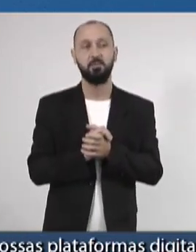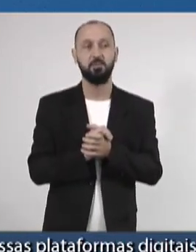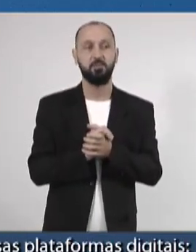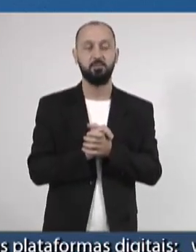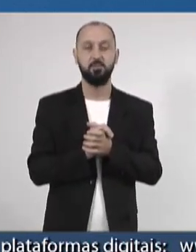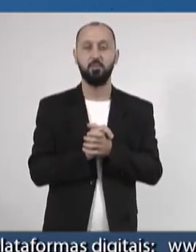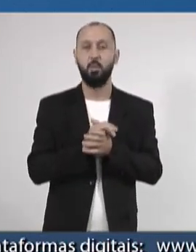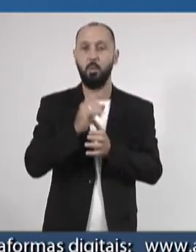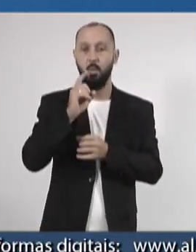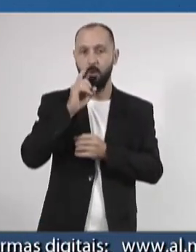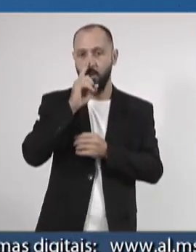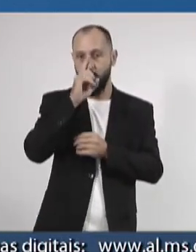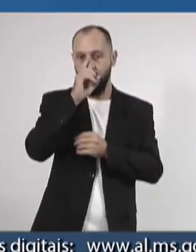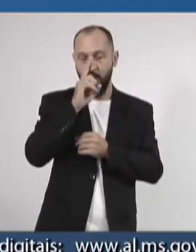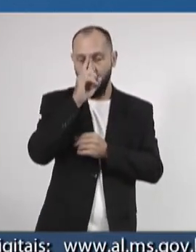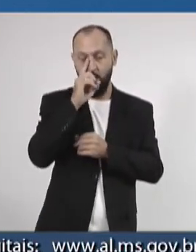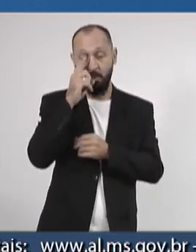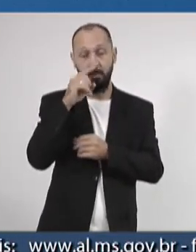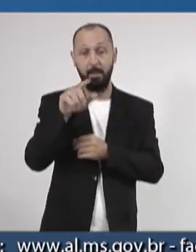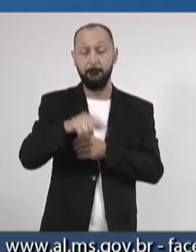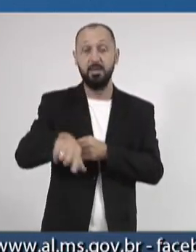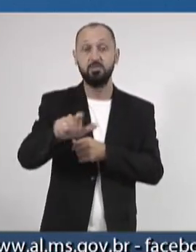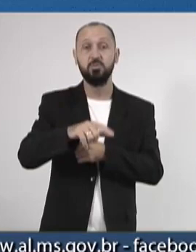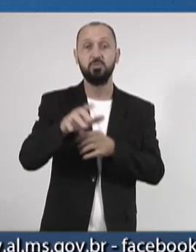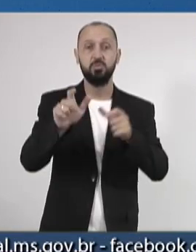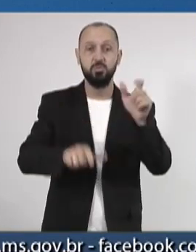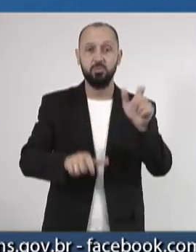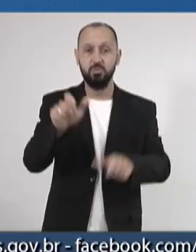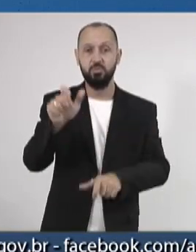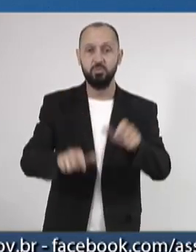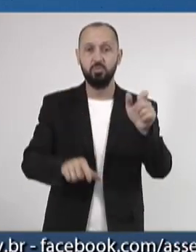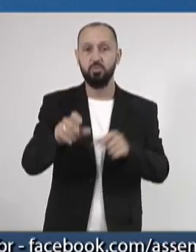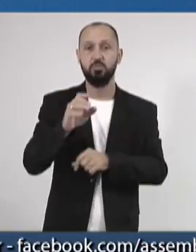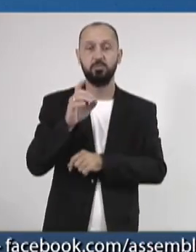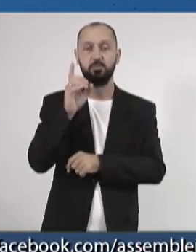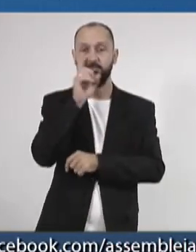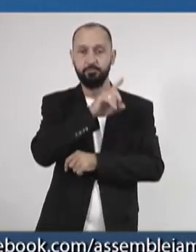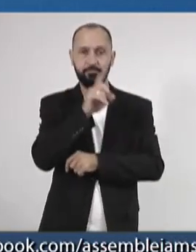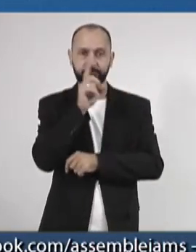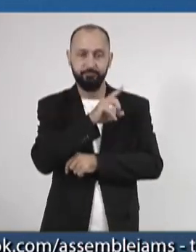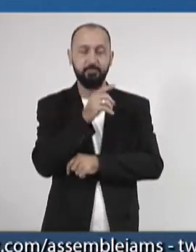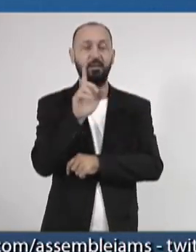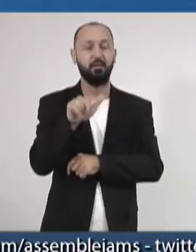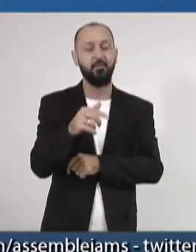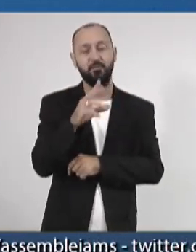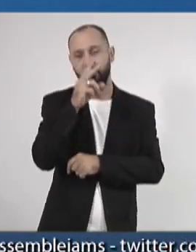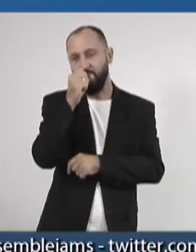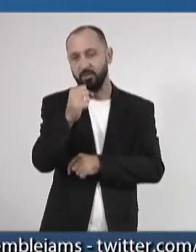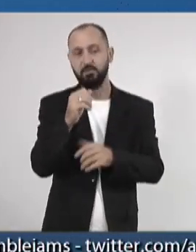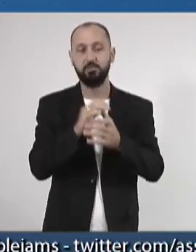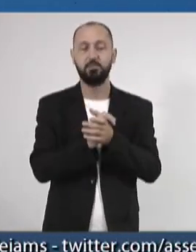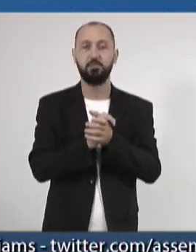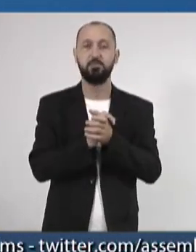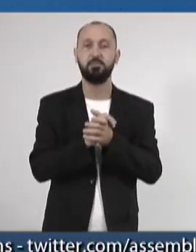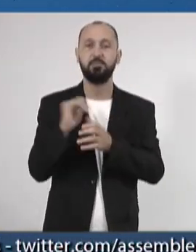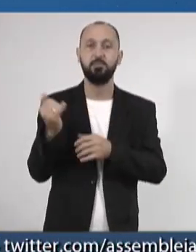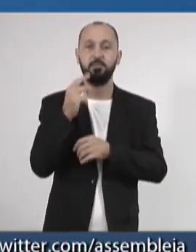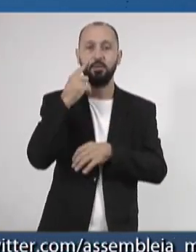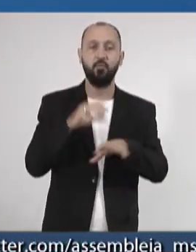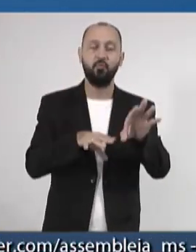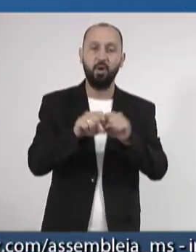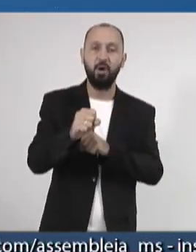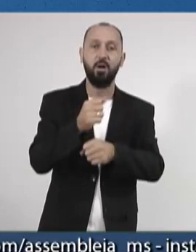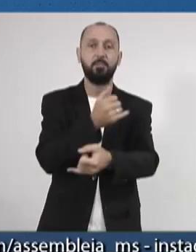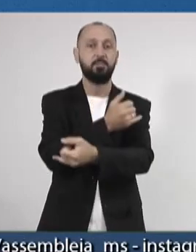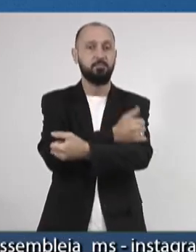O risco com vulneráveis nessa região é muito grande. E outra coisa que eu tratei com ela é a importância da gente qualificar nossa mão